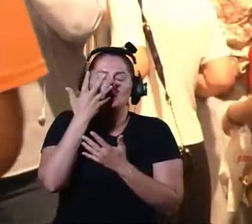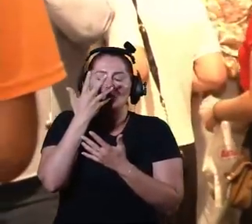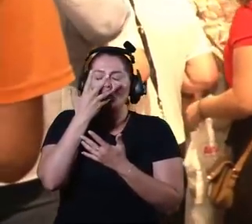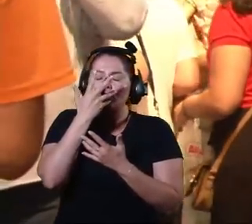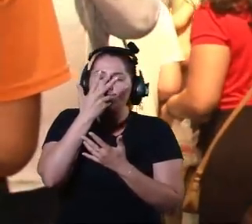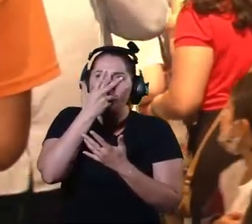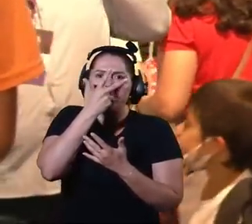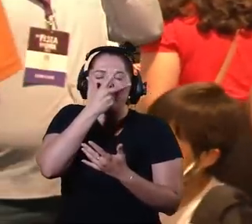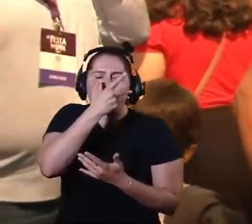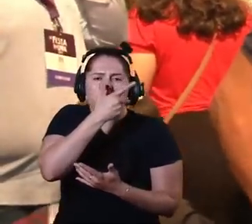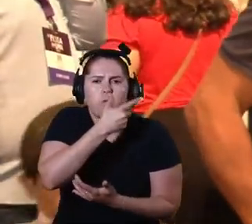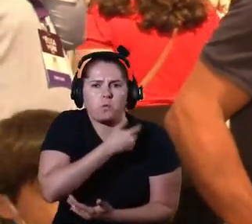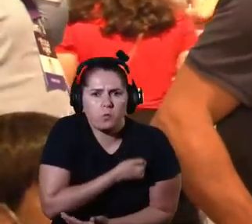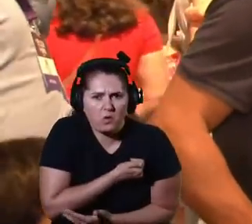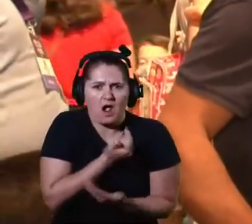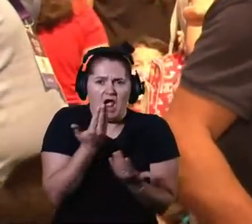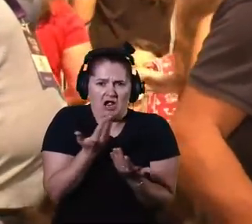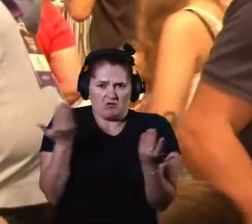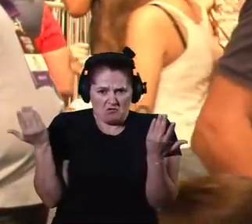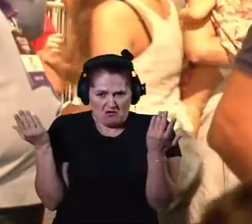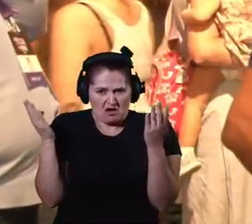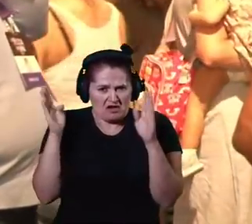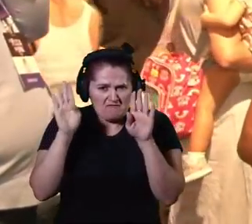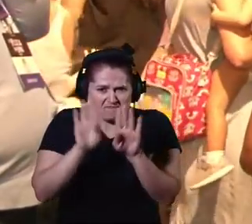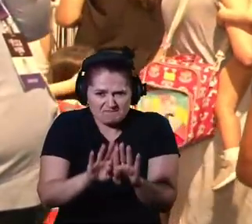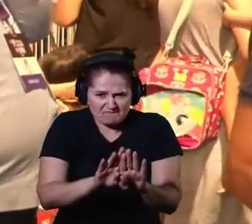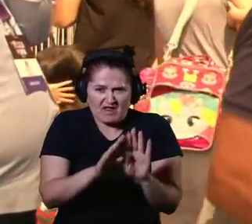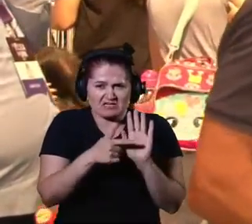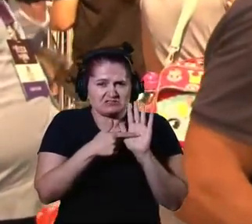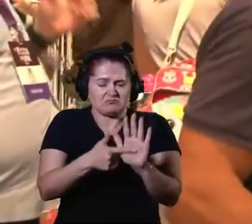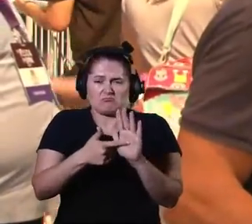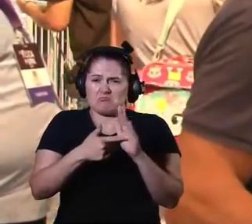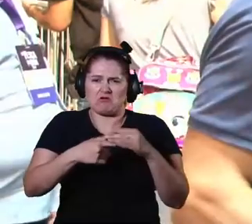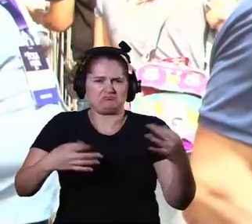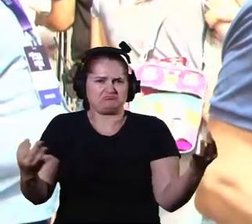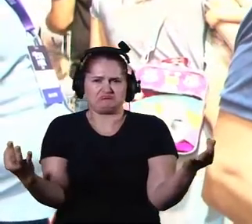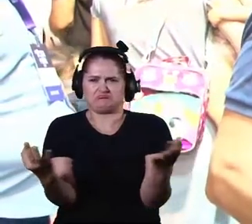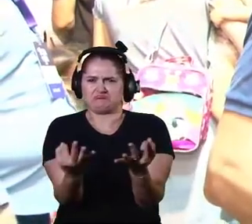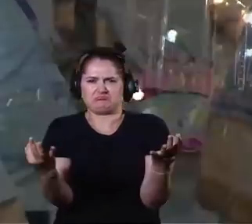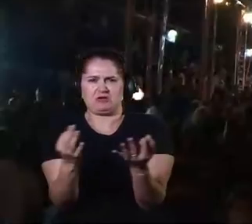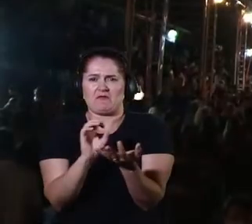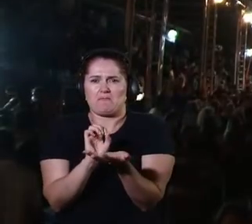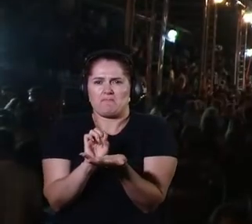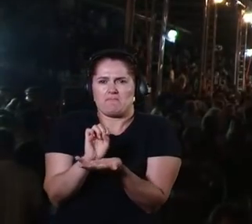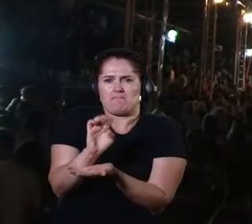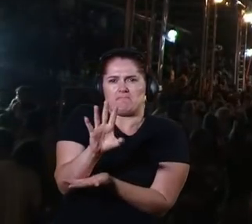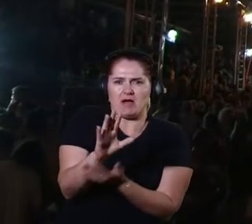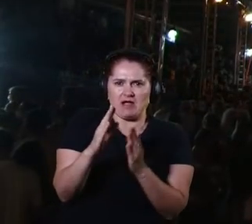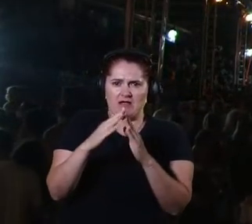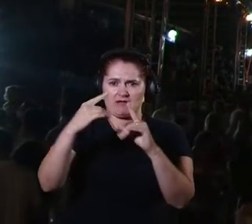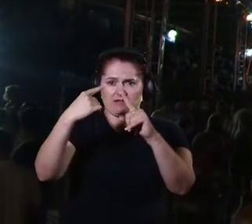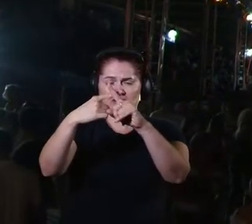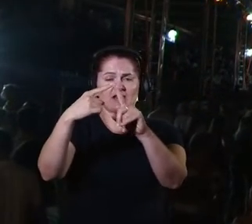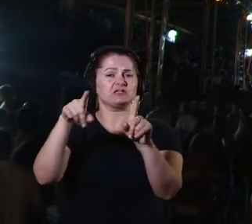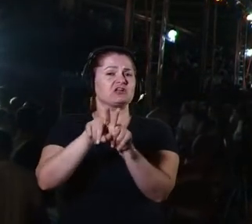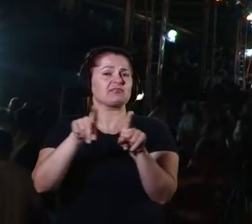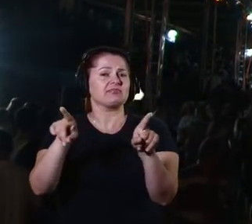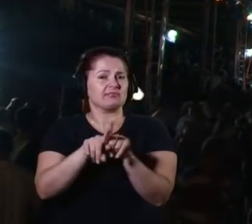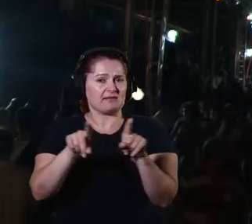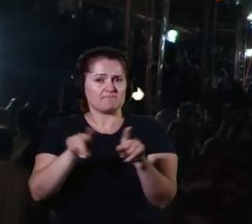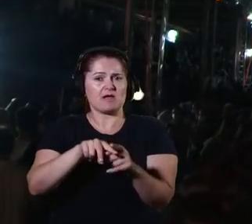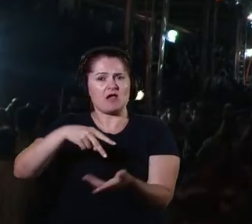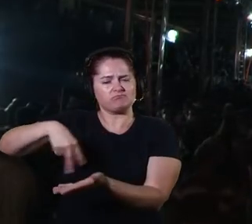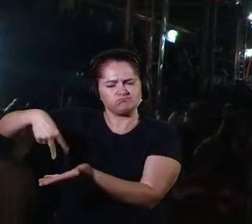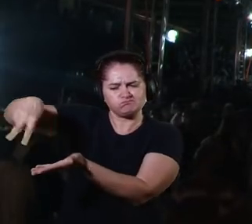ainda. E fecha com essa apresentação lindíssima, tanto das projeções como essa interação das embaixatrizes, das